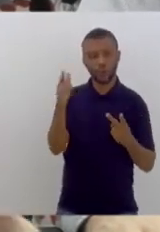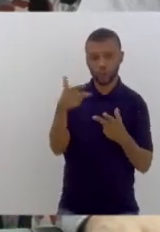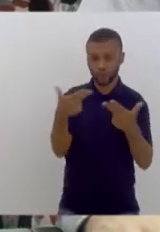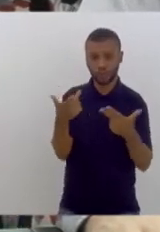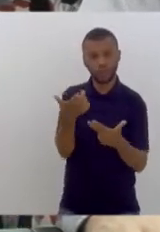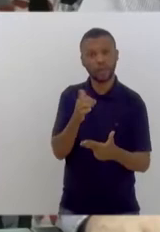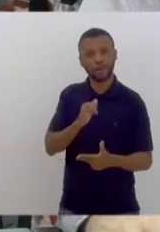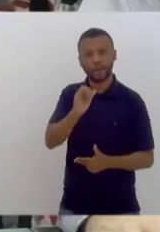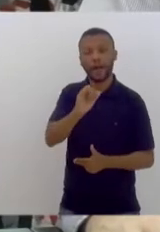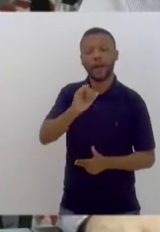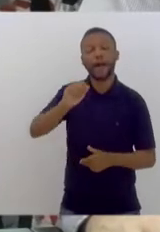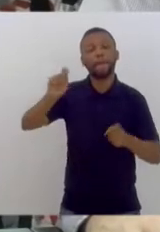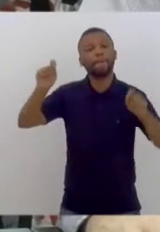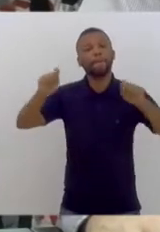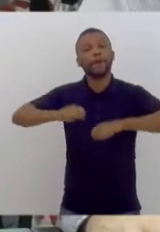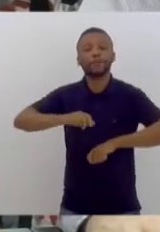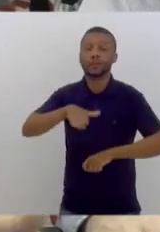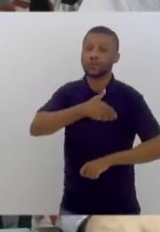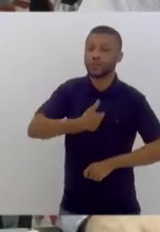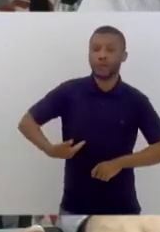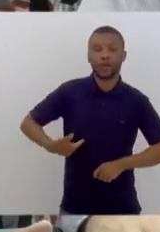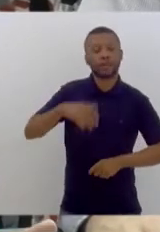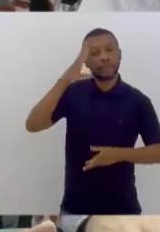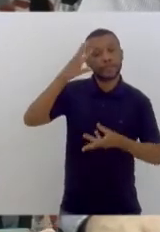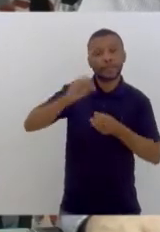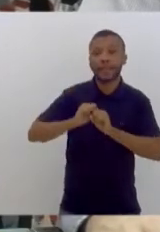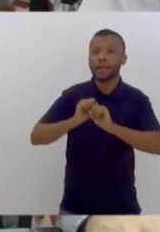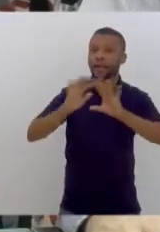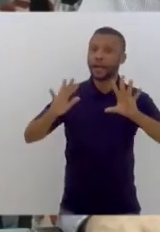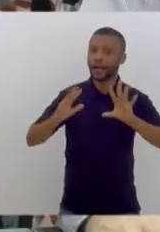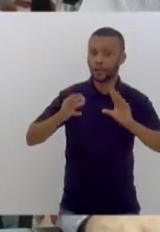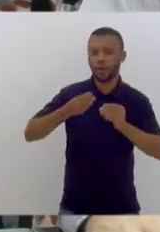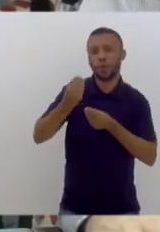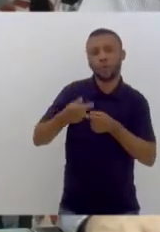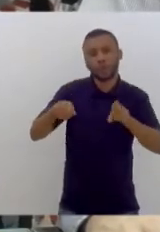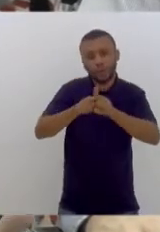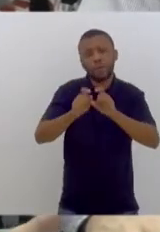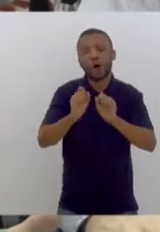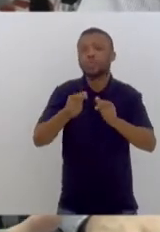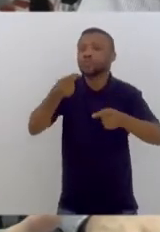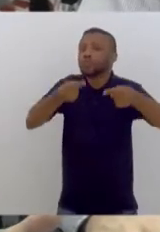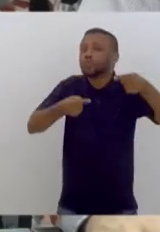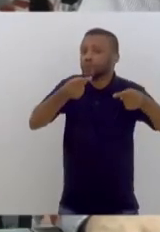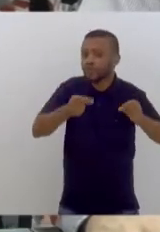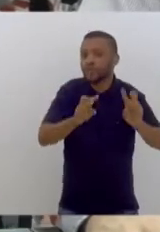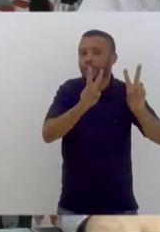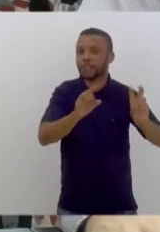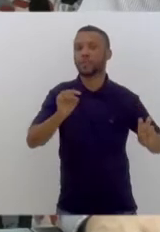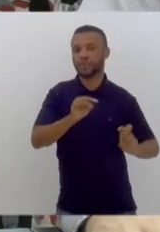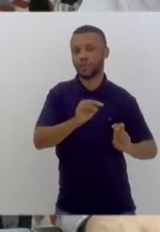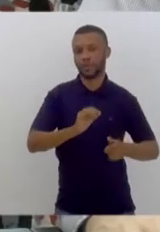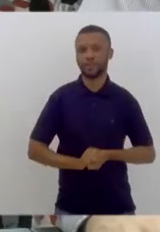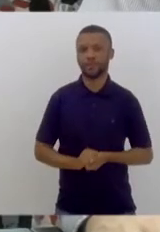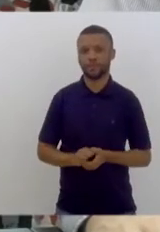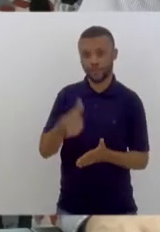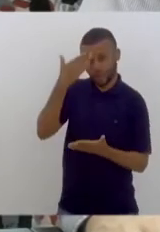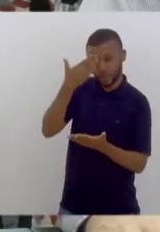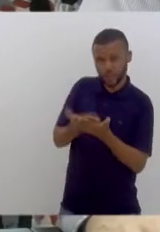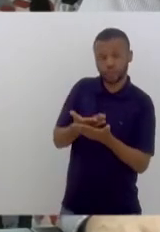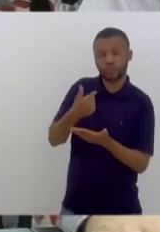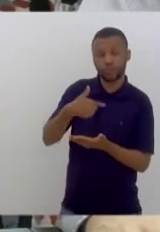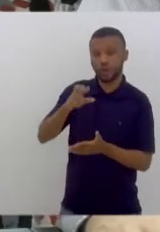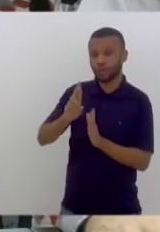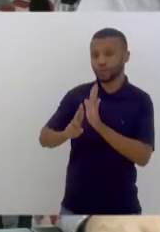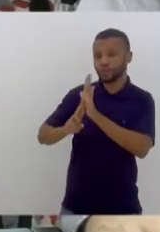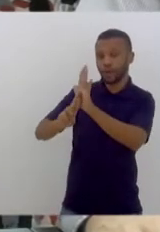próprio Estado entender o quanto que pode entrar também nessa questão. E eu acho que aqui, né, representando a Secretaria